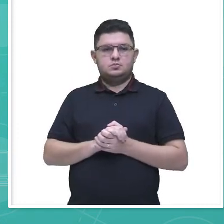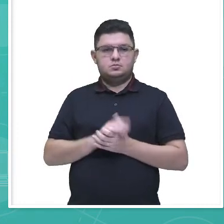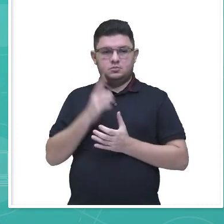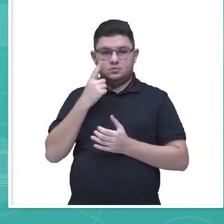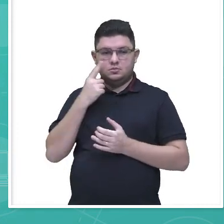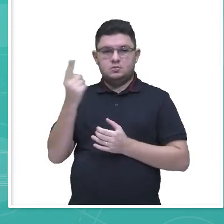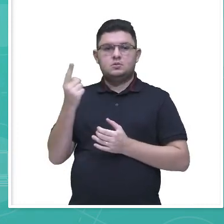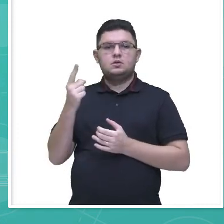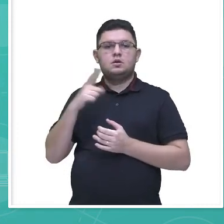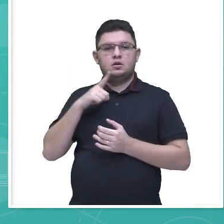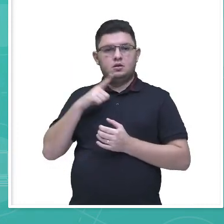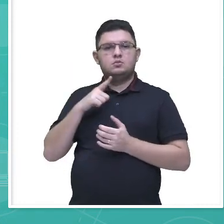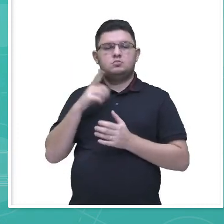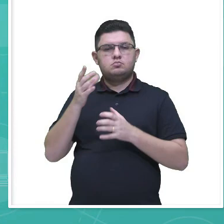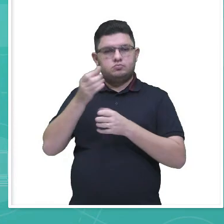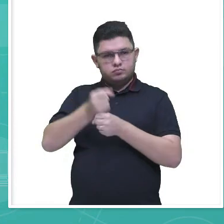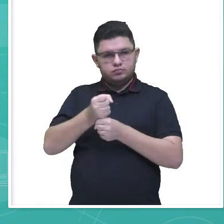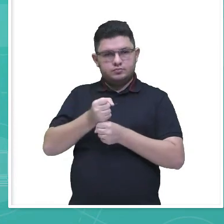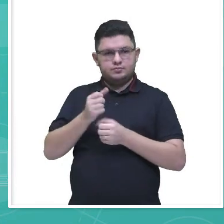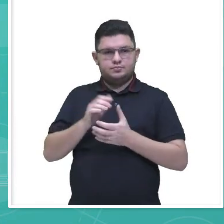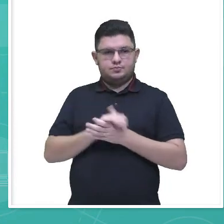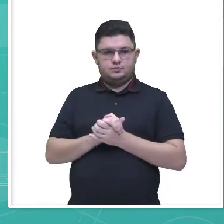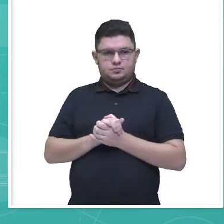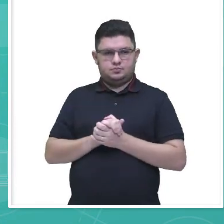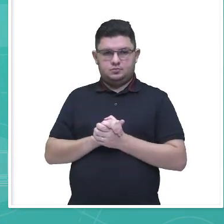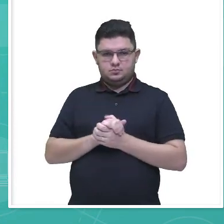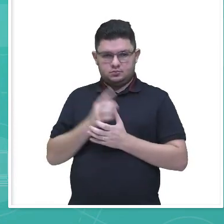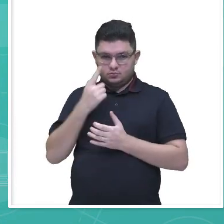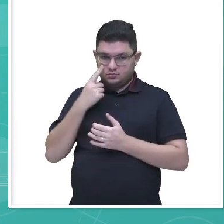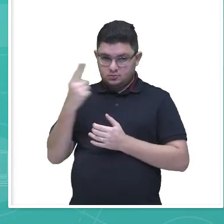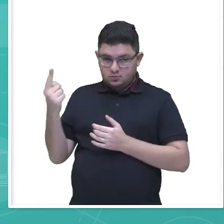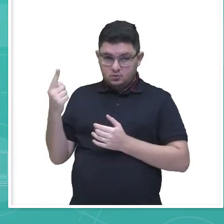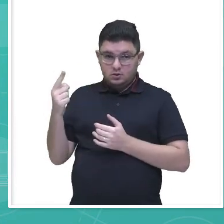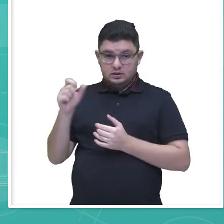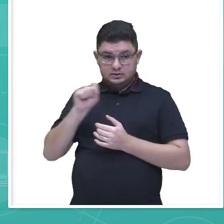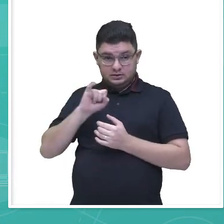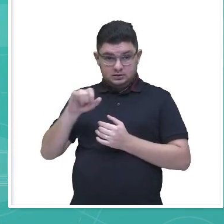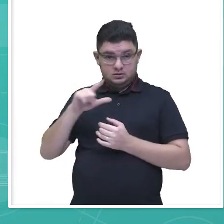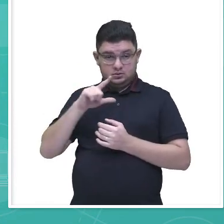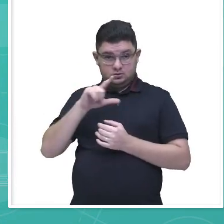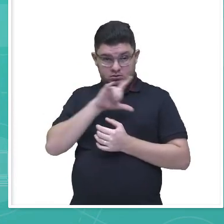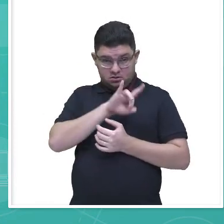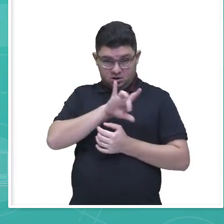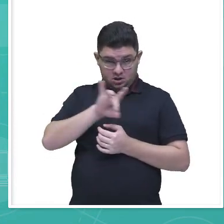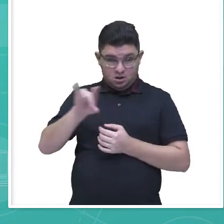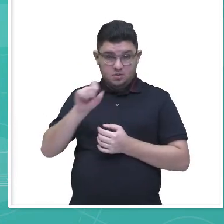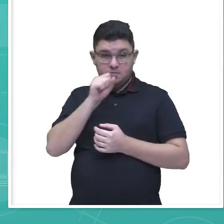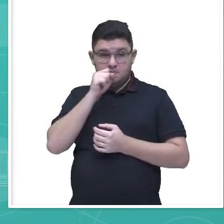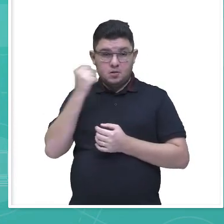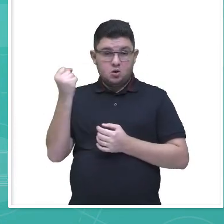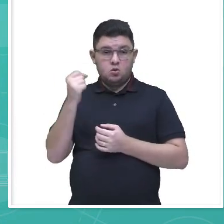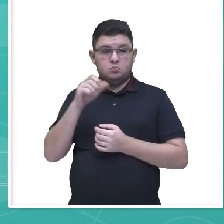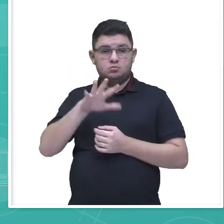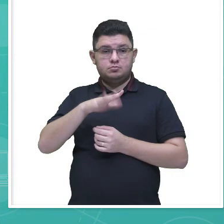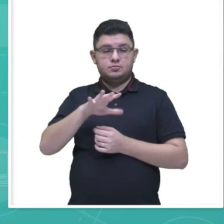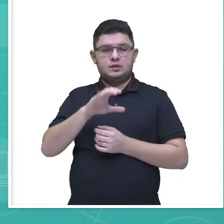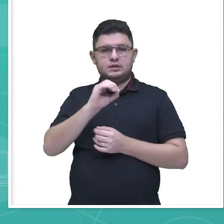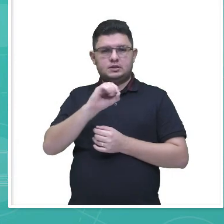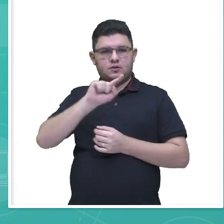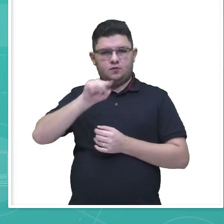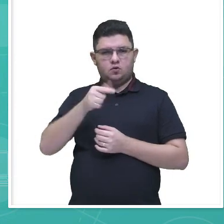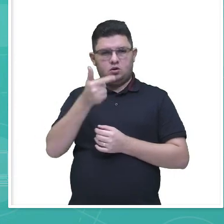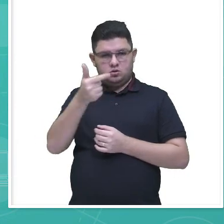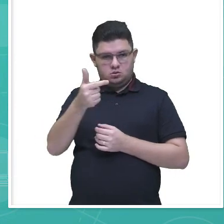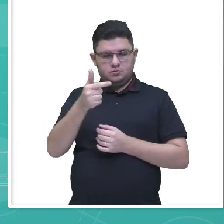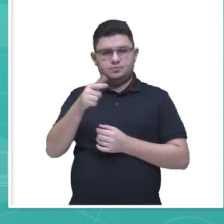o restante da questão. Você chegou na metade. Então, se cada pão equivale a 0,2 quilos,